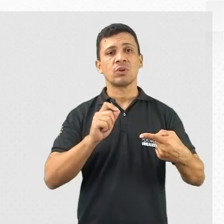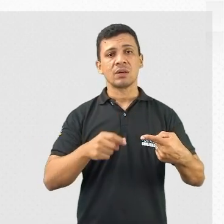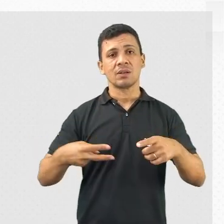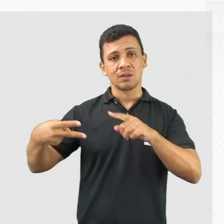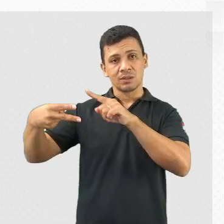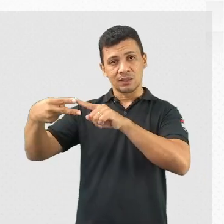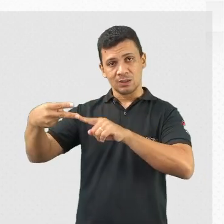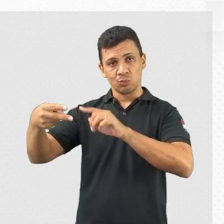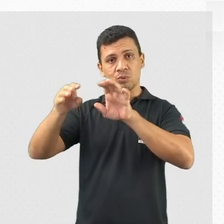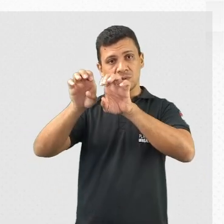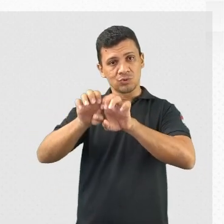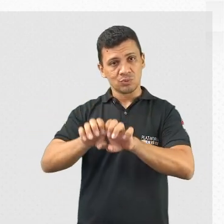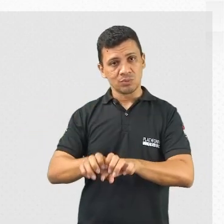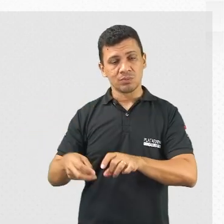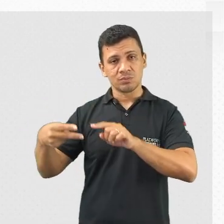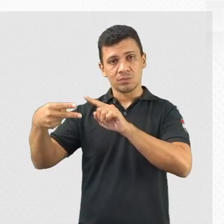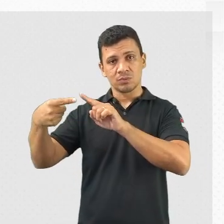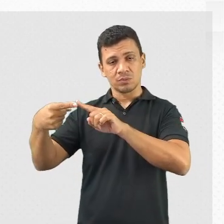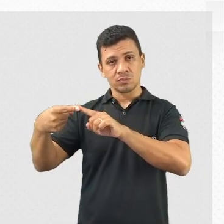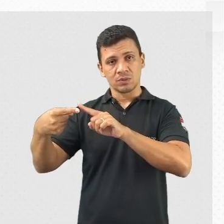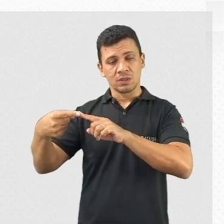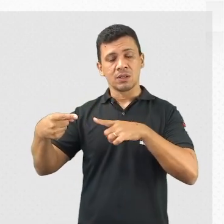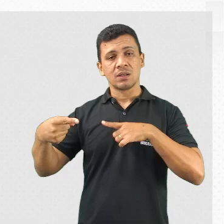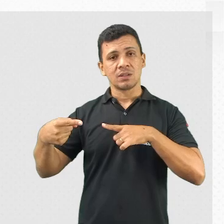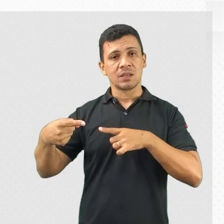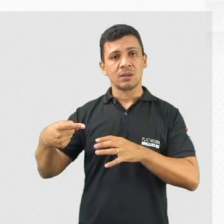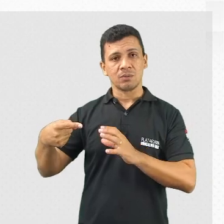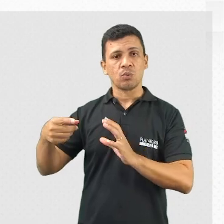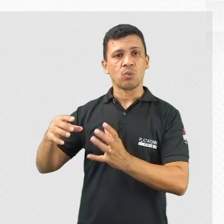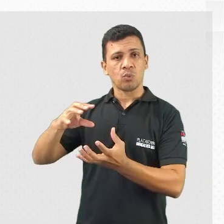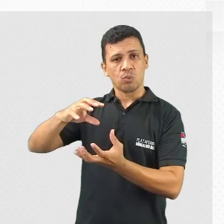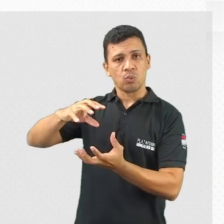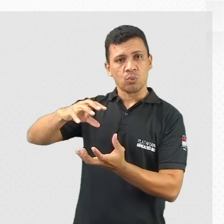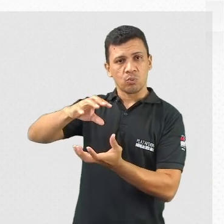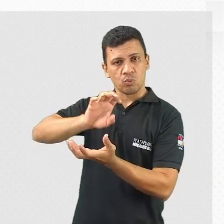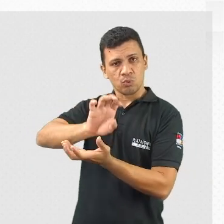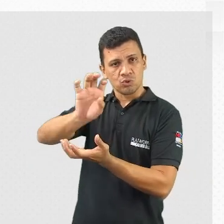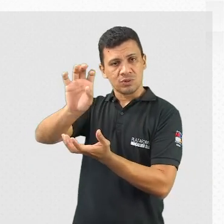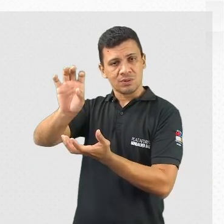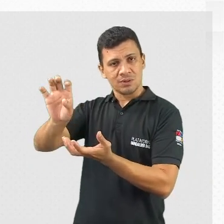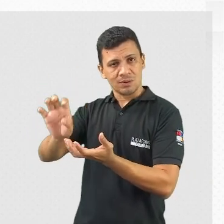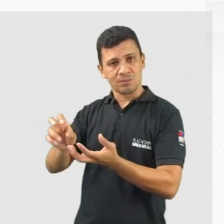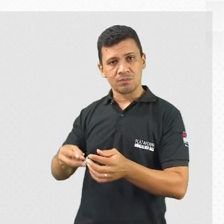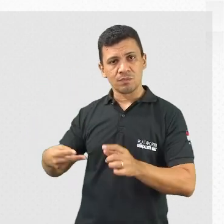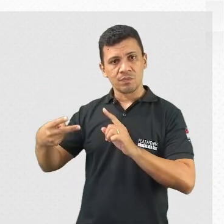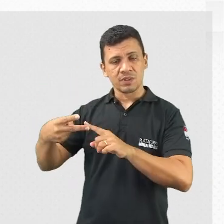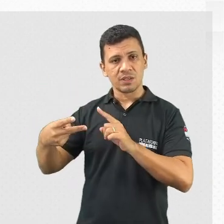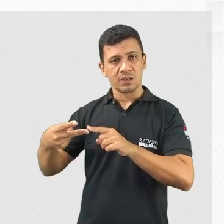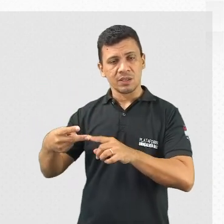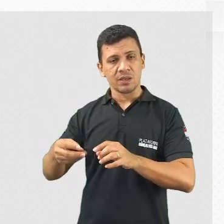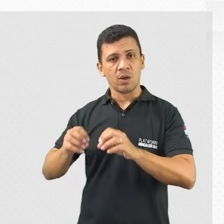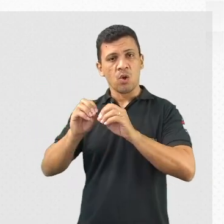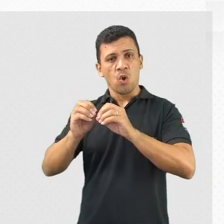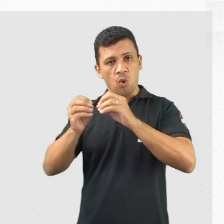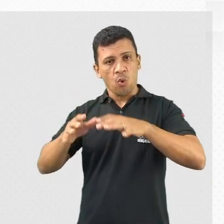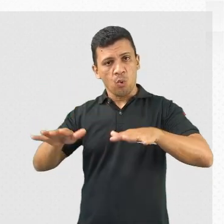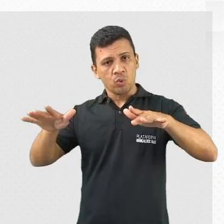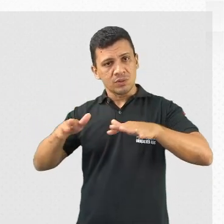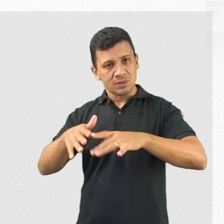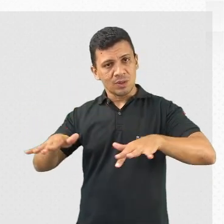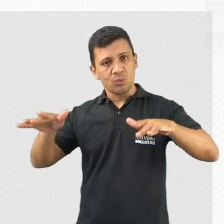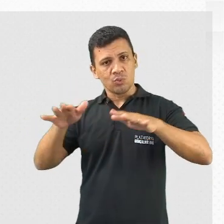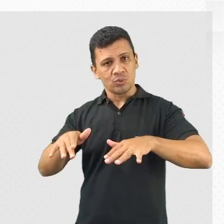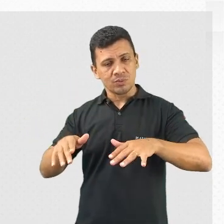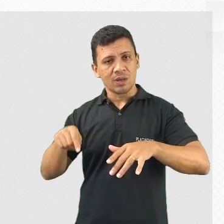duas estruturas. A crosta continental, que é mais superficial, tá? E a crosta oceânica, tá? Que é a que